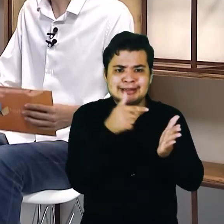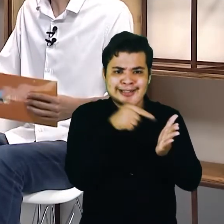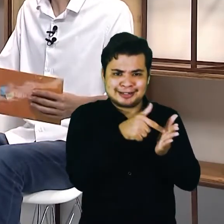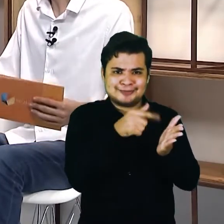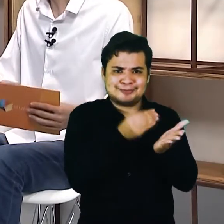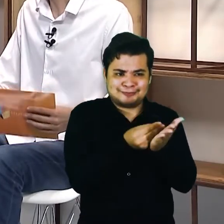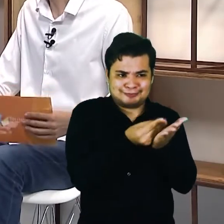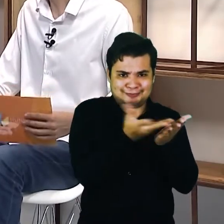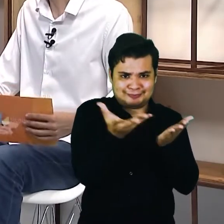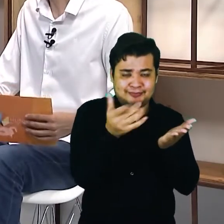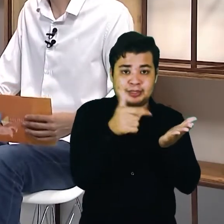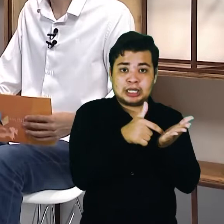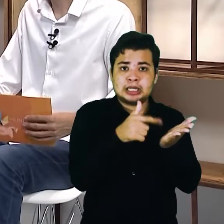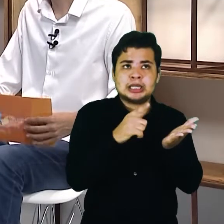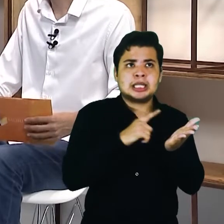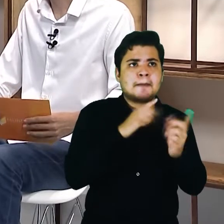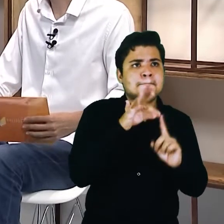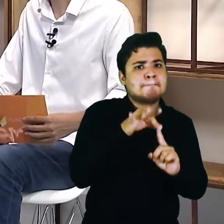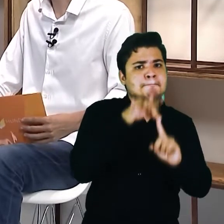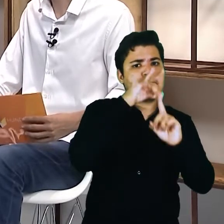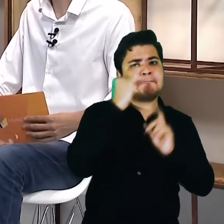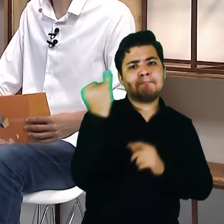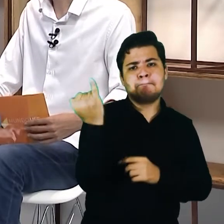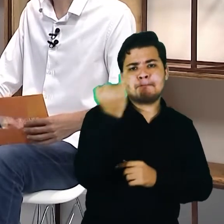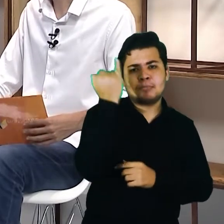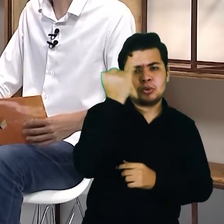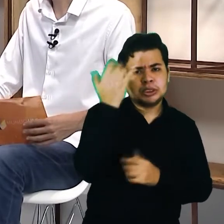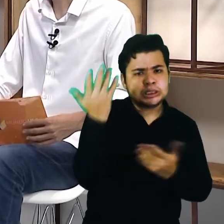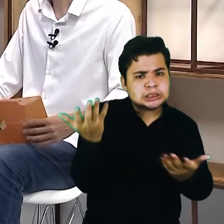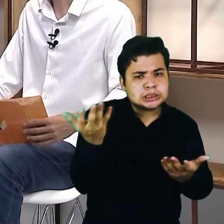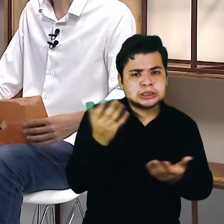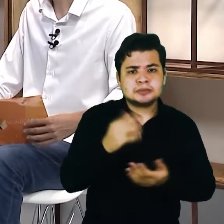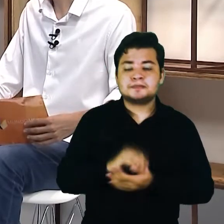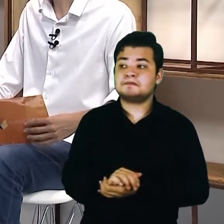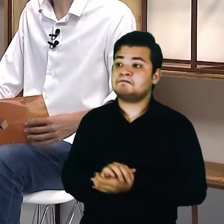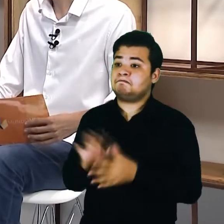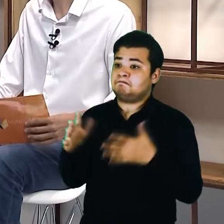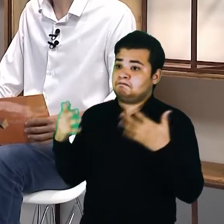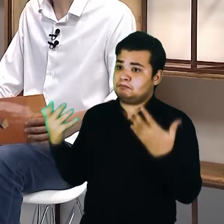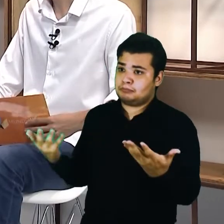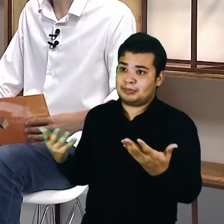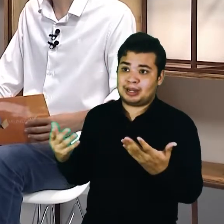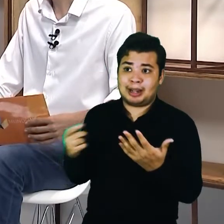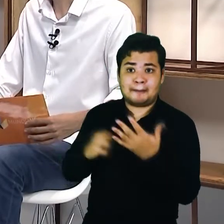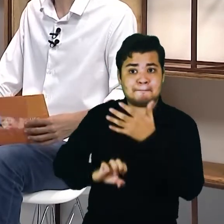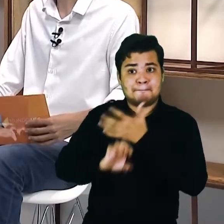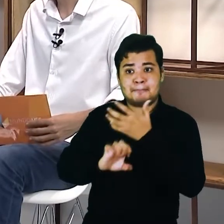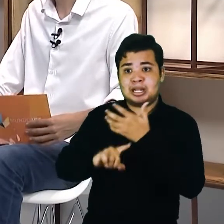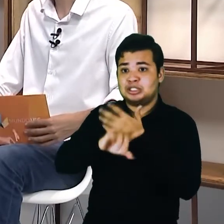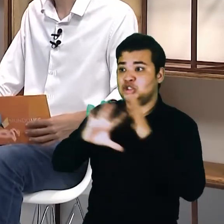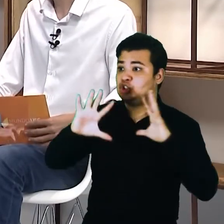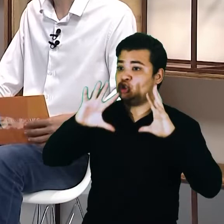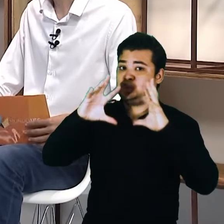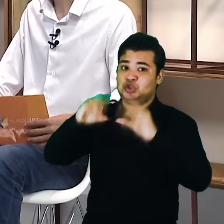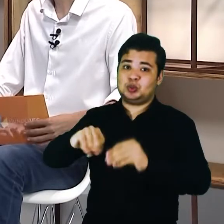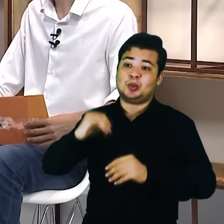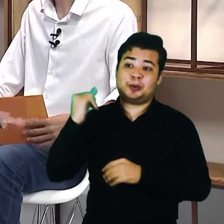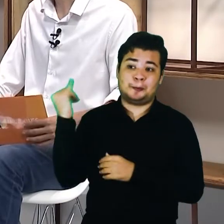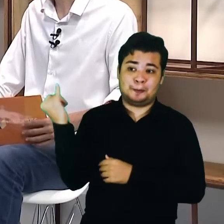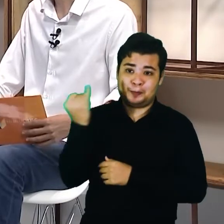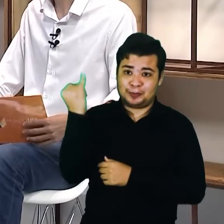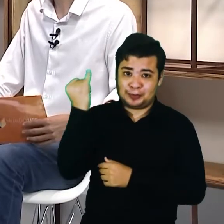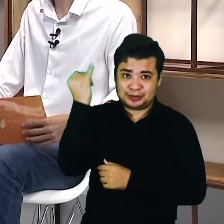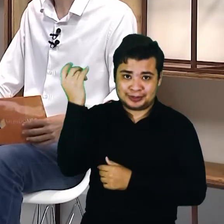que seja mais importante, talvez, se destaque? Bom, para mim todas são importantes, né? A